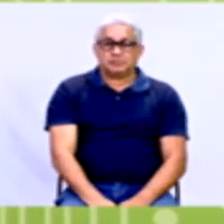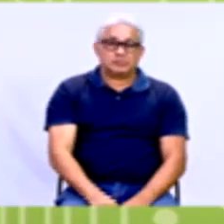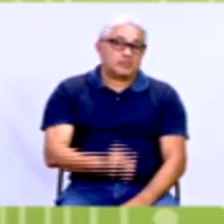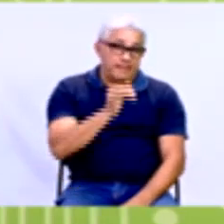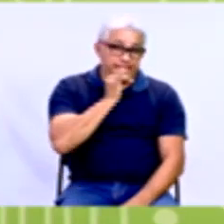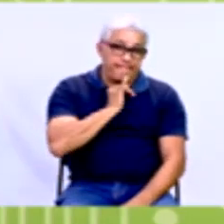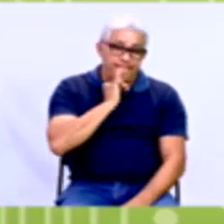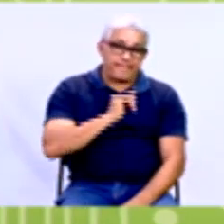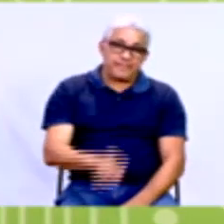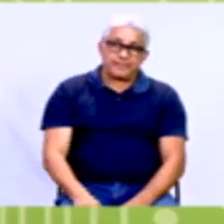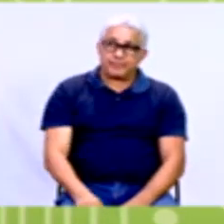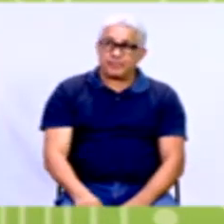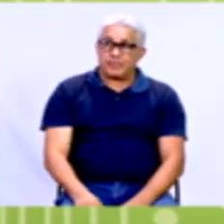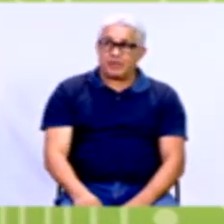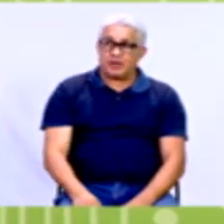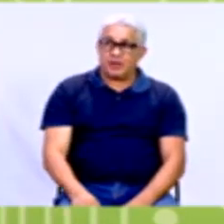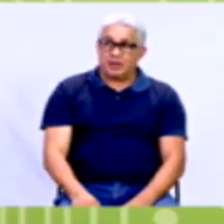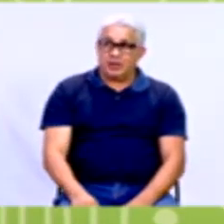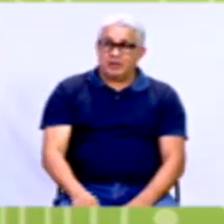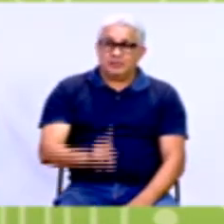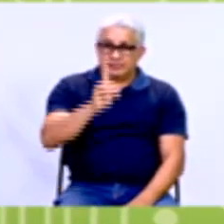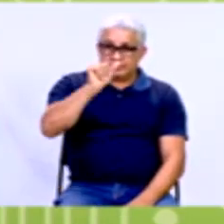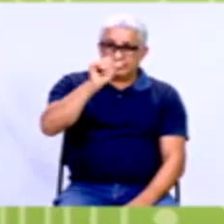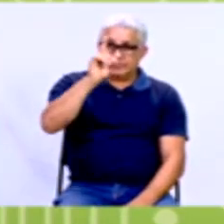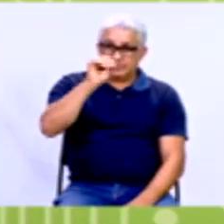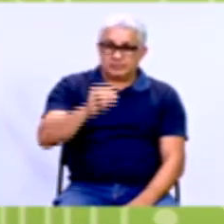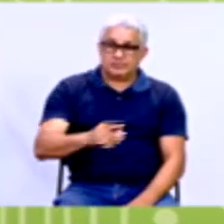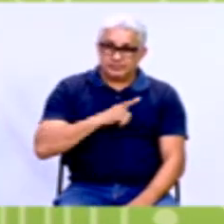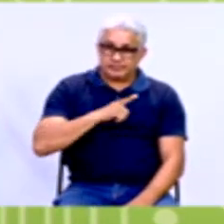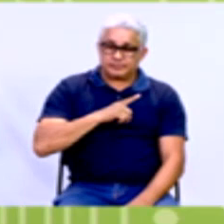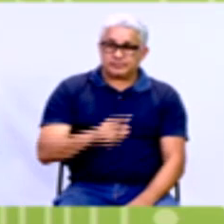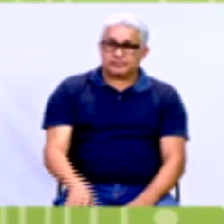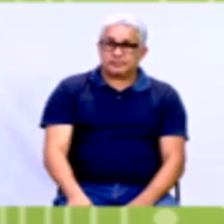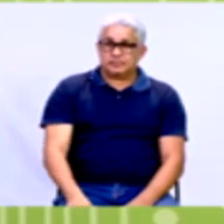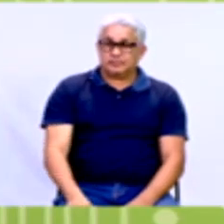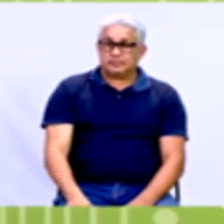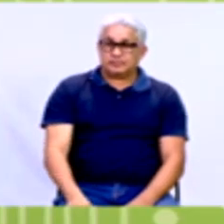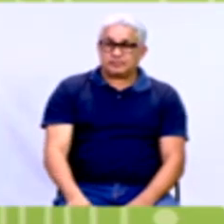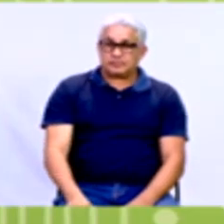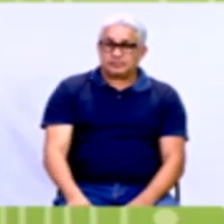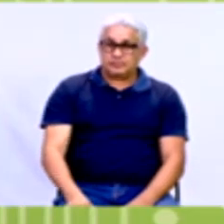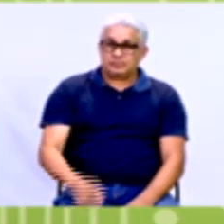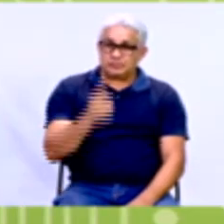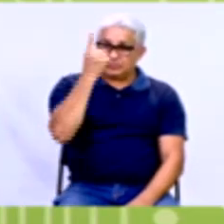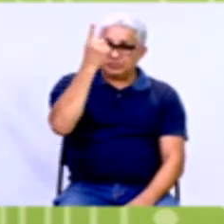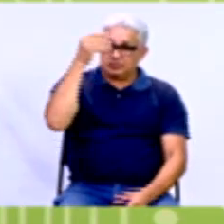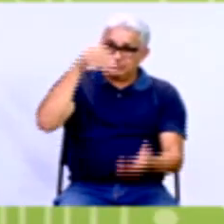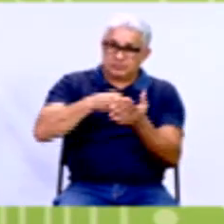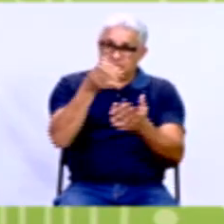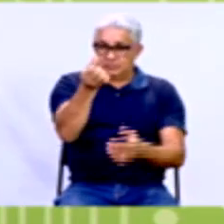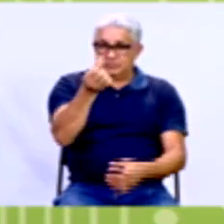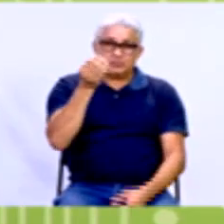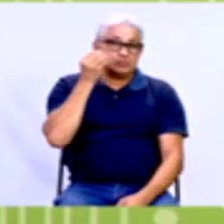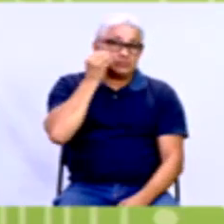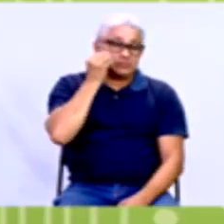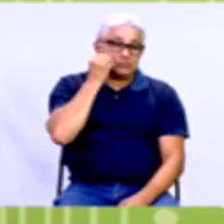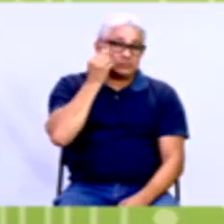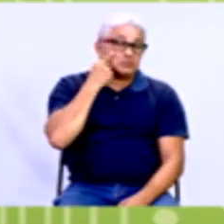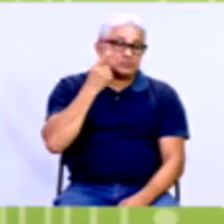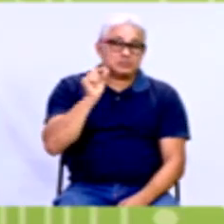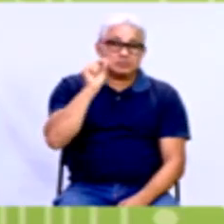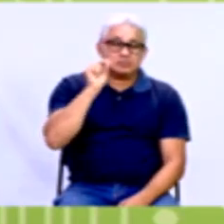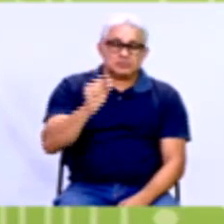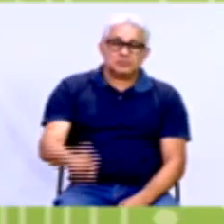exemplo o experimento aleatório de um lançamento de um dado. A gente tem no dado de 1 ao 6, né? Vejamos agora os